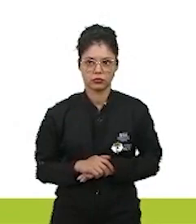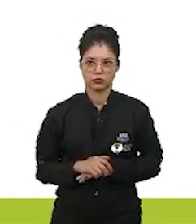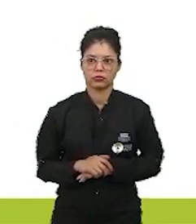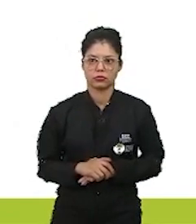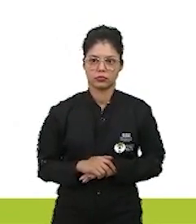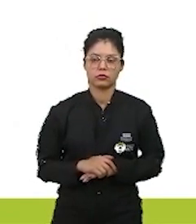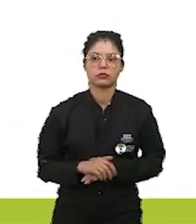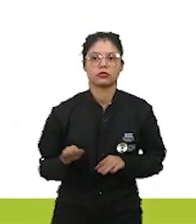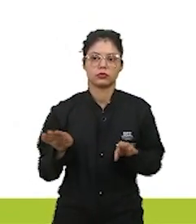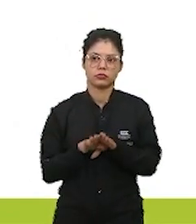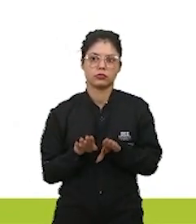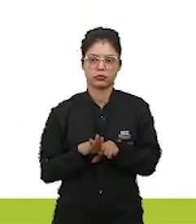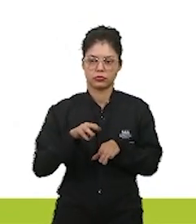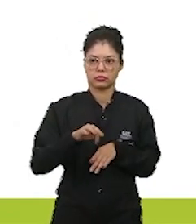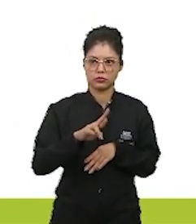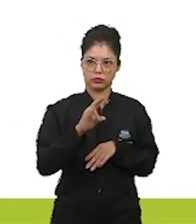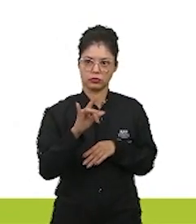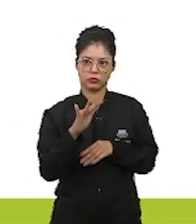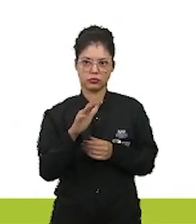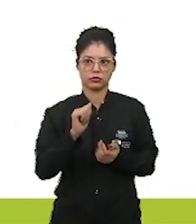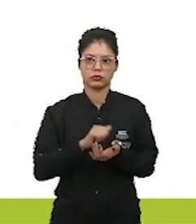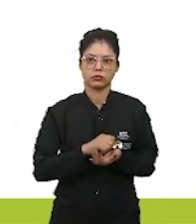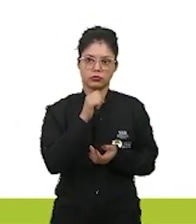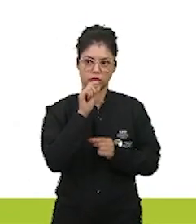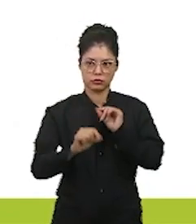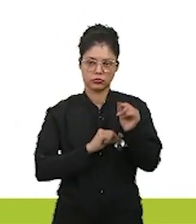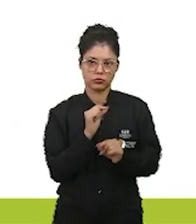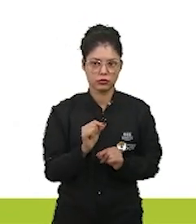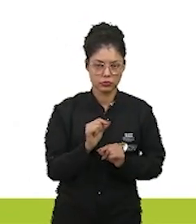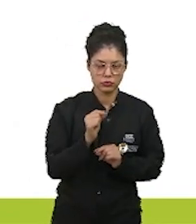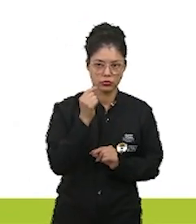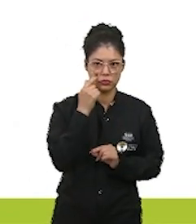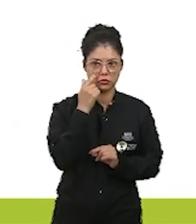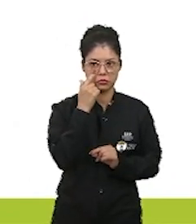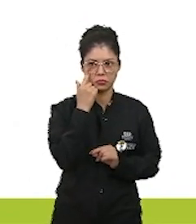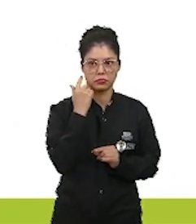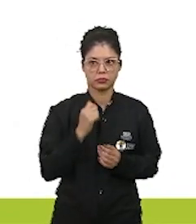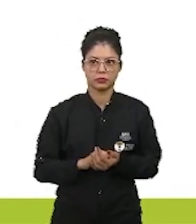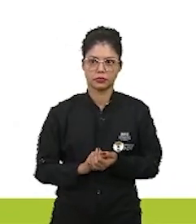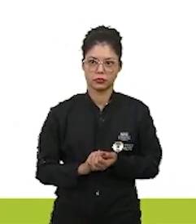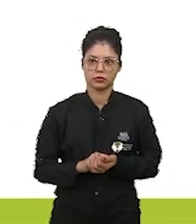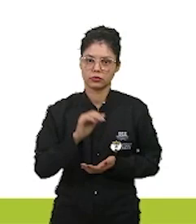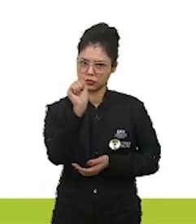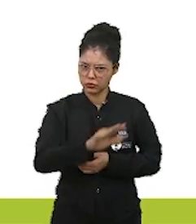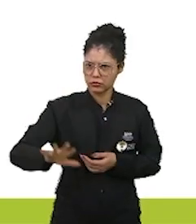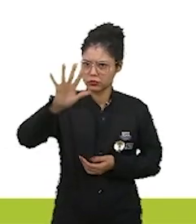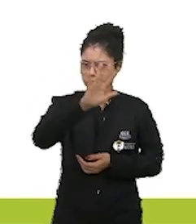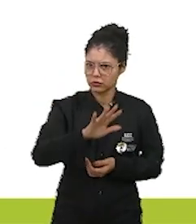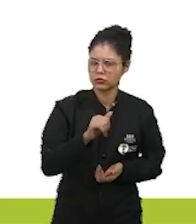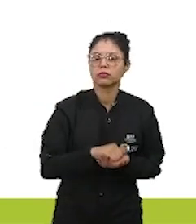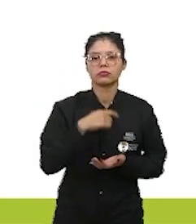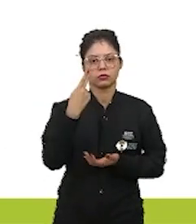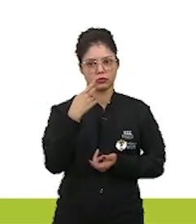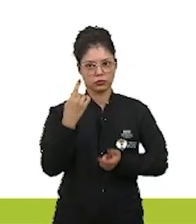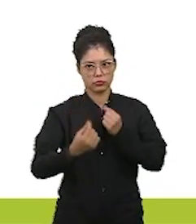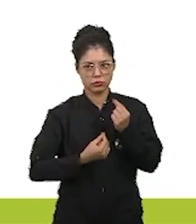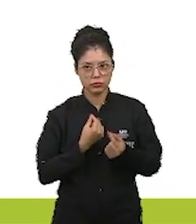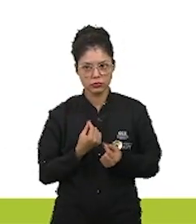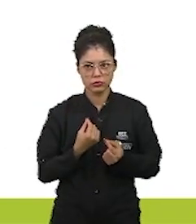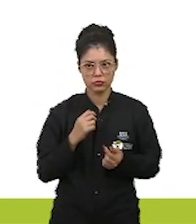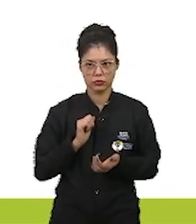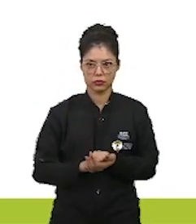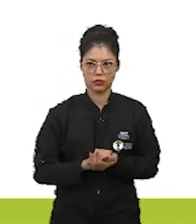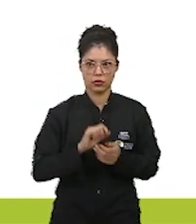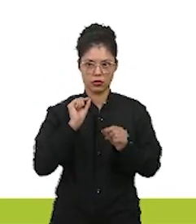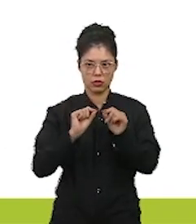Rochas sedimentares metamórficas. O que são as rochas sedimentares metamórficas? Geralmente, as pessoas falam que as